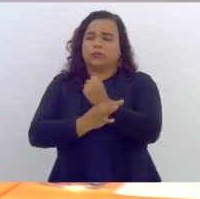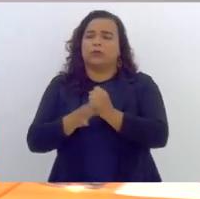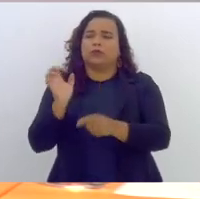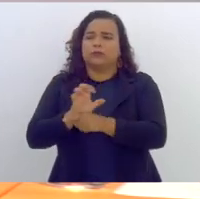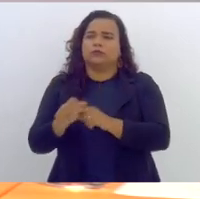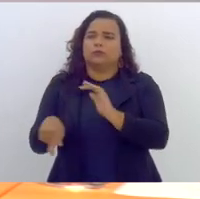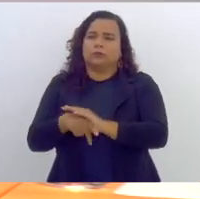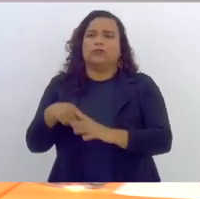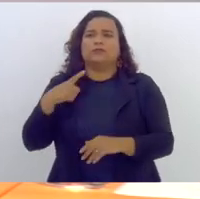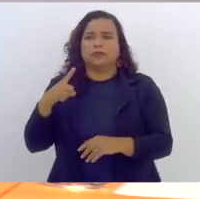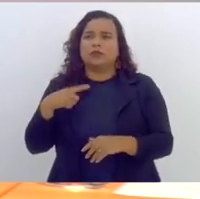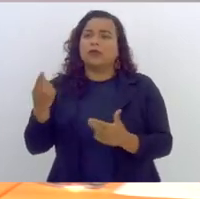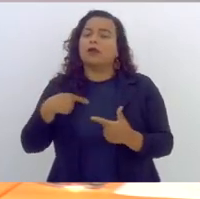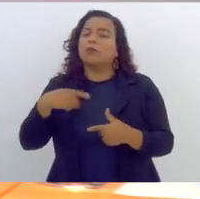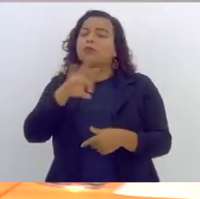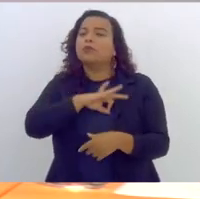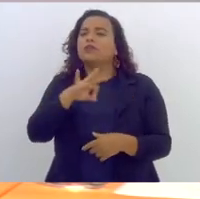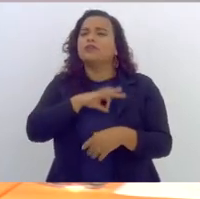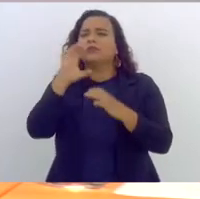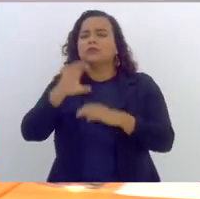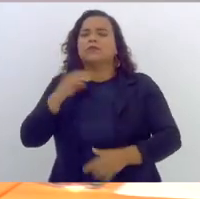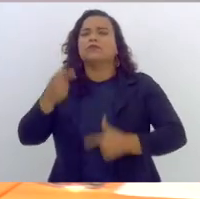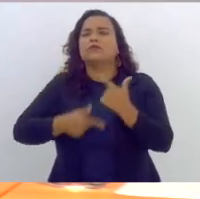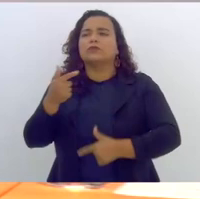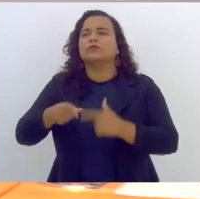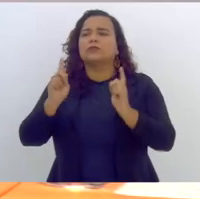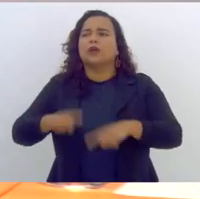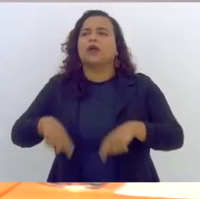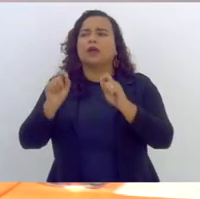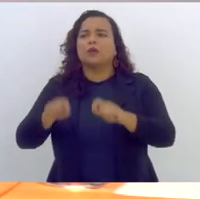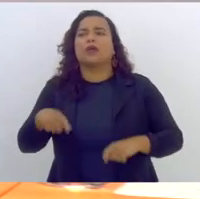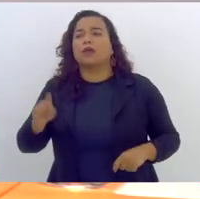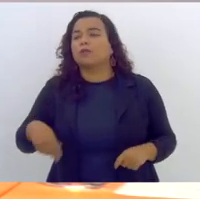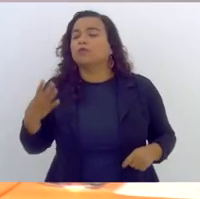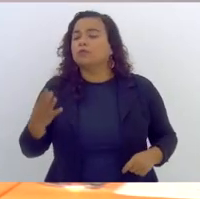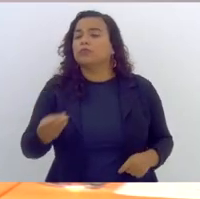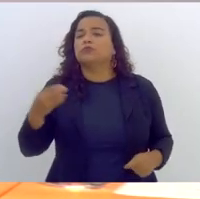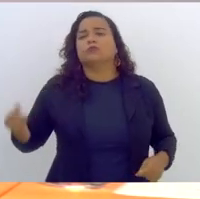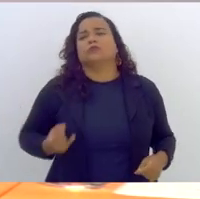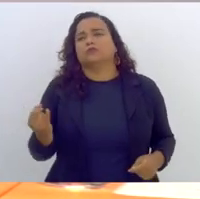a polícia civil a função da Polícia Civil ela é importantíssima